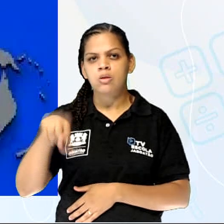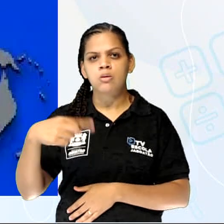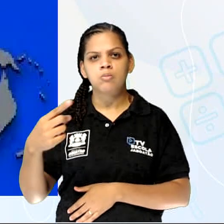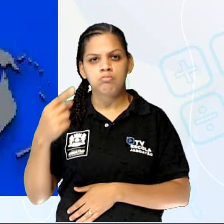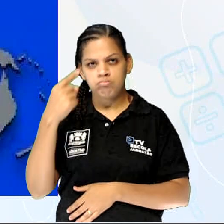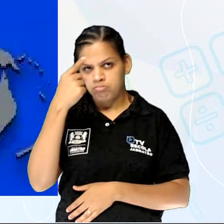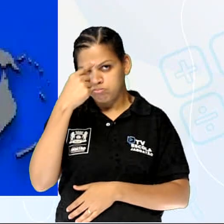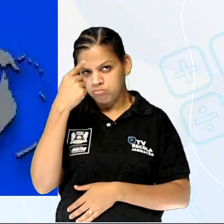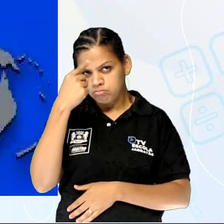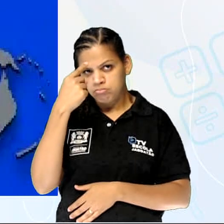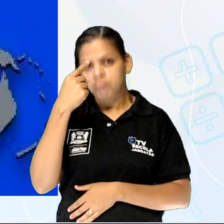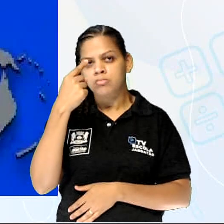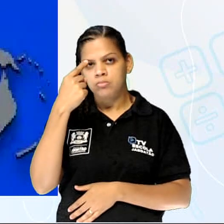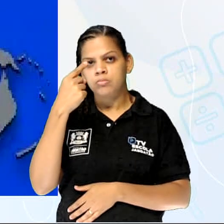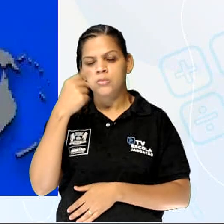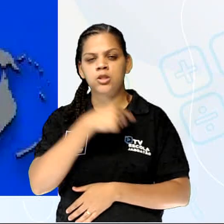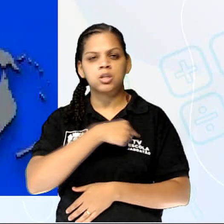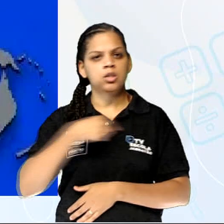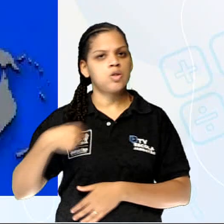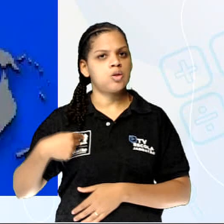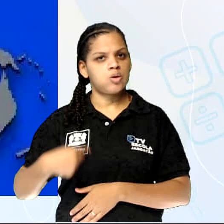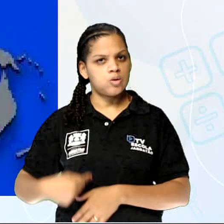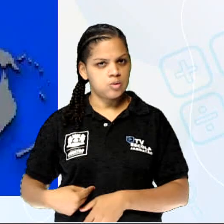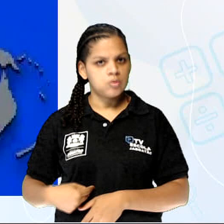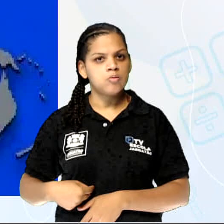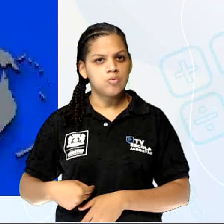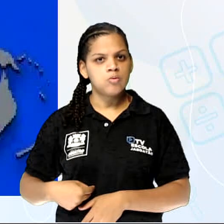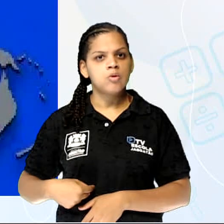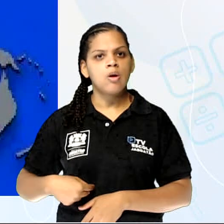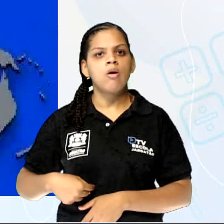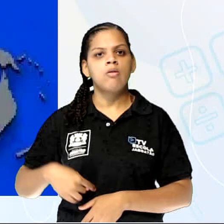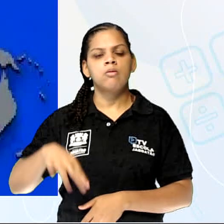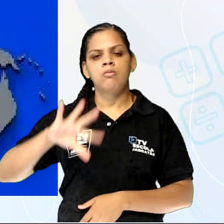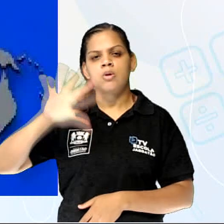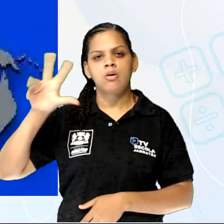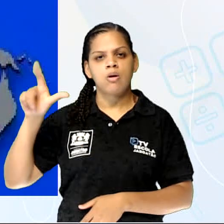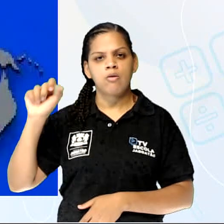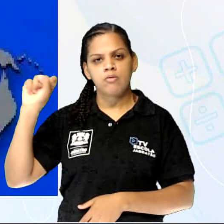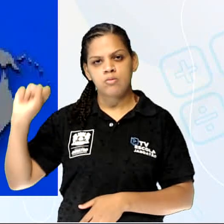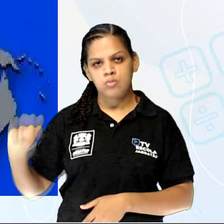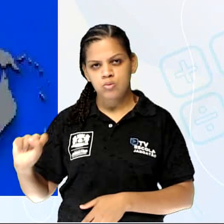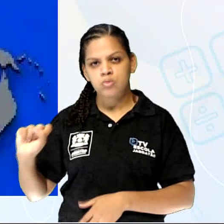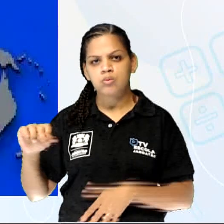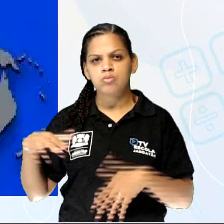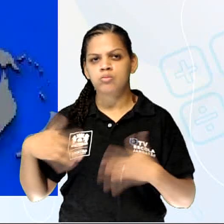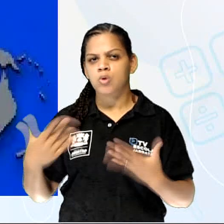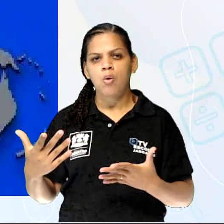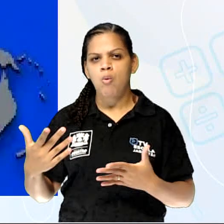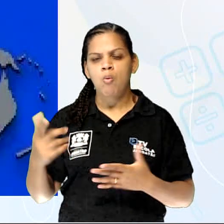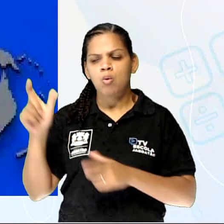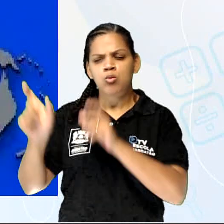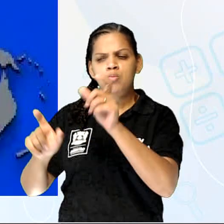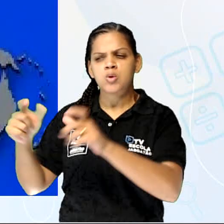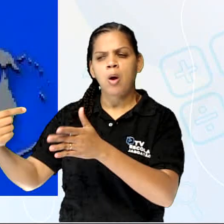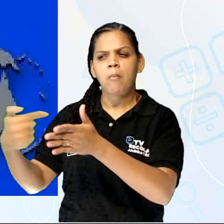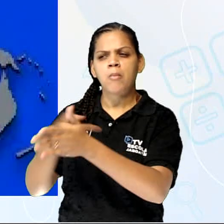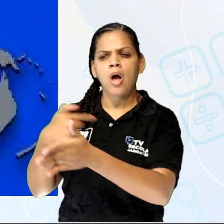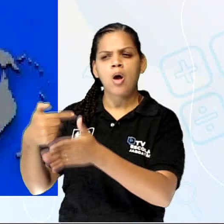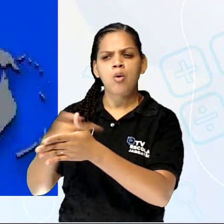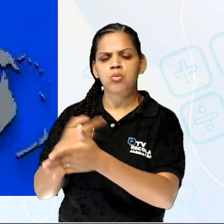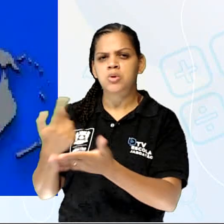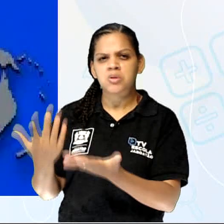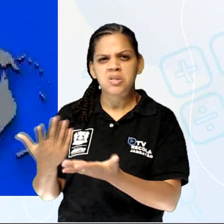Índia, a China e a África do Sul. Alguns perguntam, não seria a